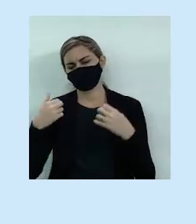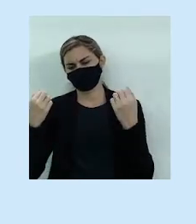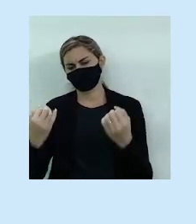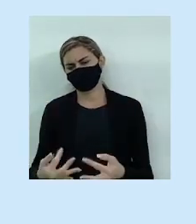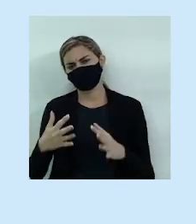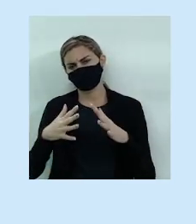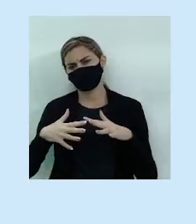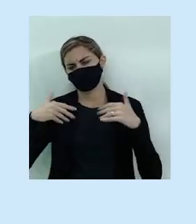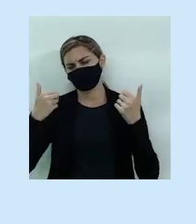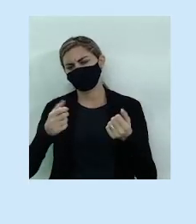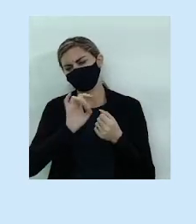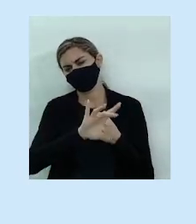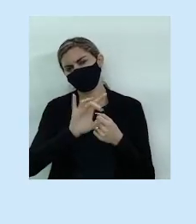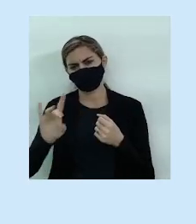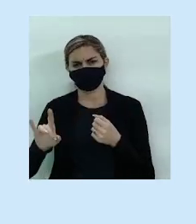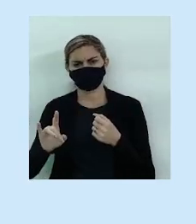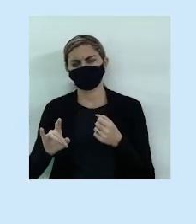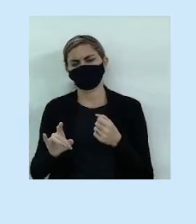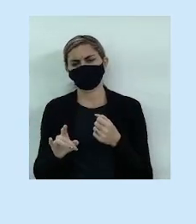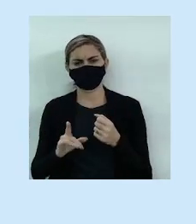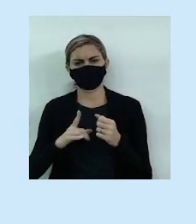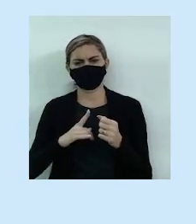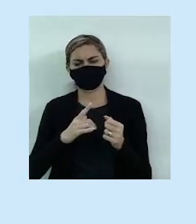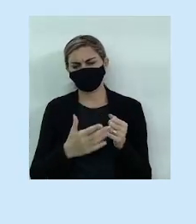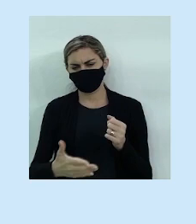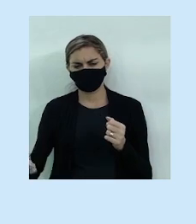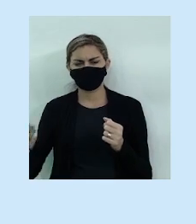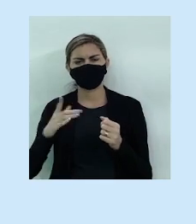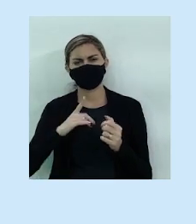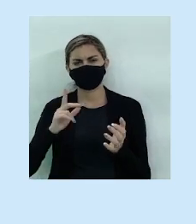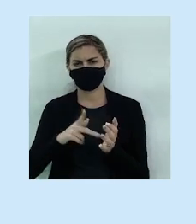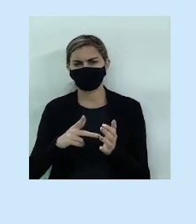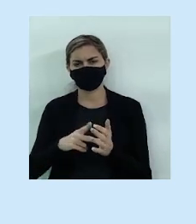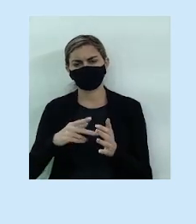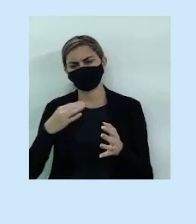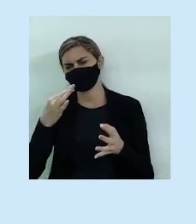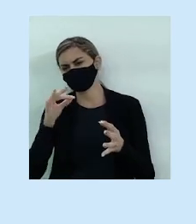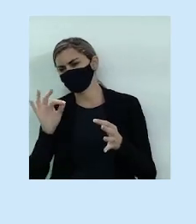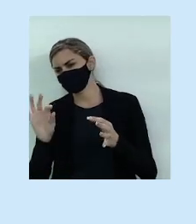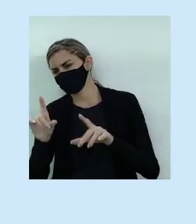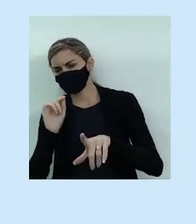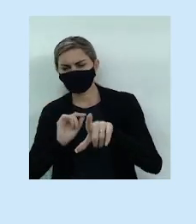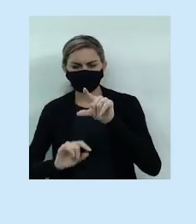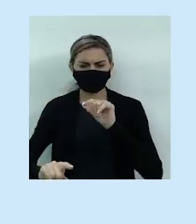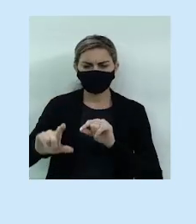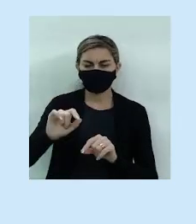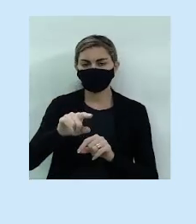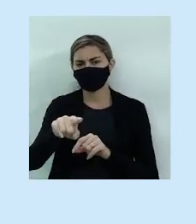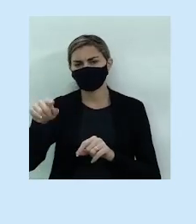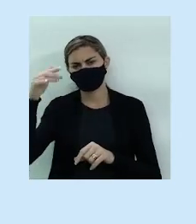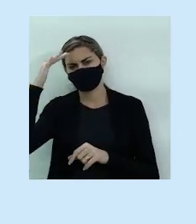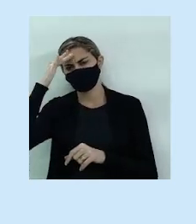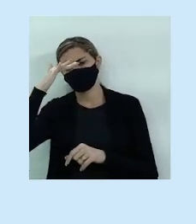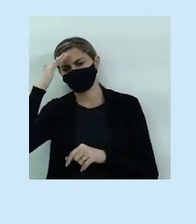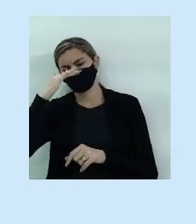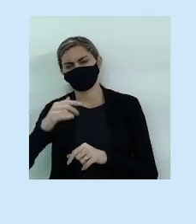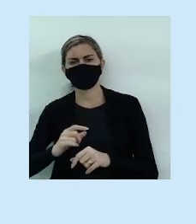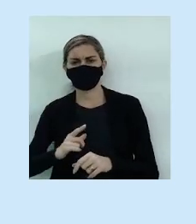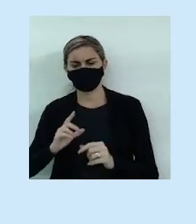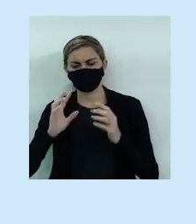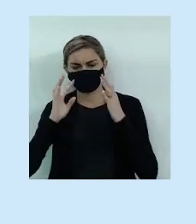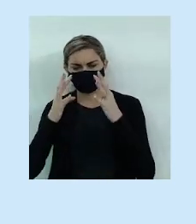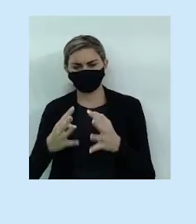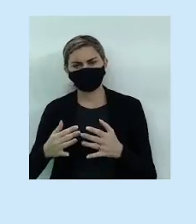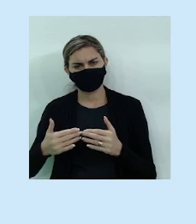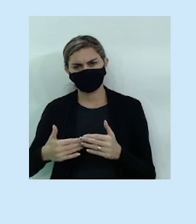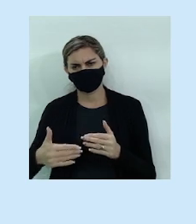pouquinho melhor cada um desses pontos. De antemão, eu estou realmente pincelando para vocês já entenderem e ficarem atentos ao que vem